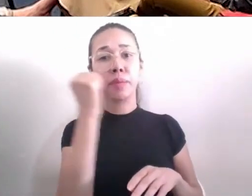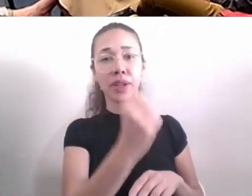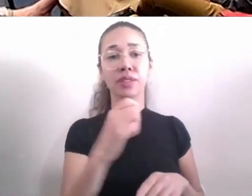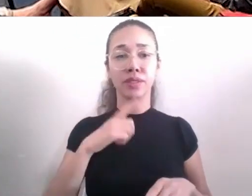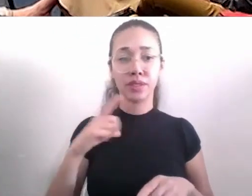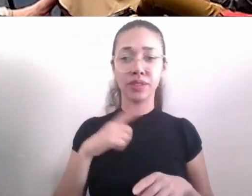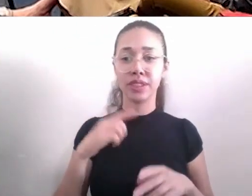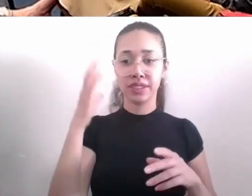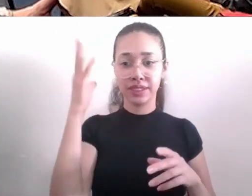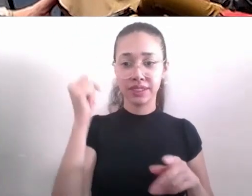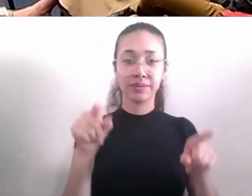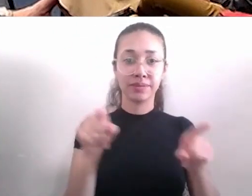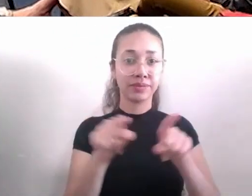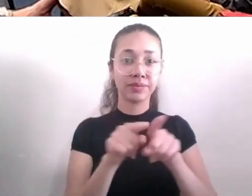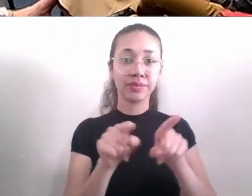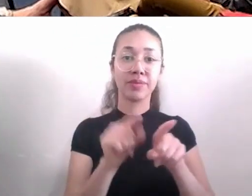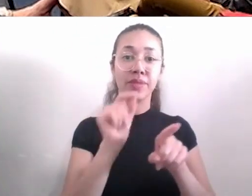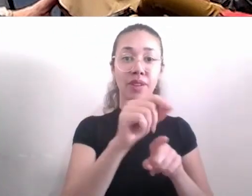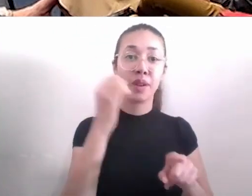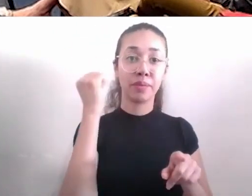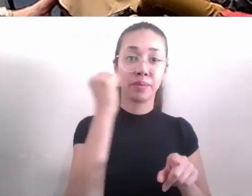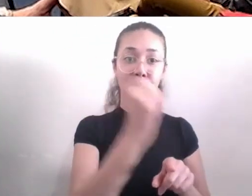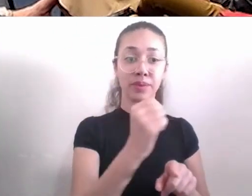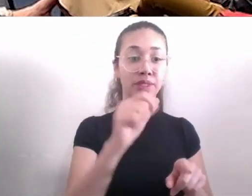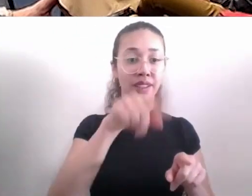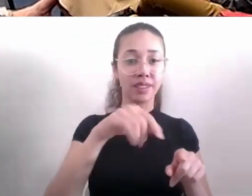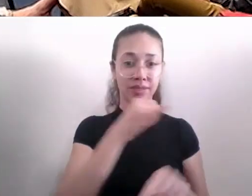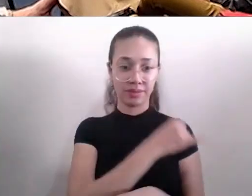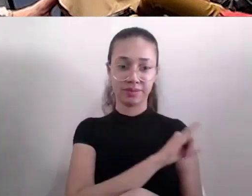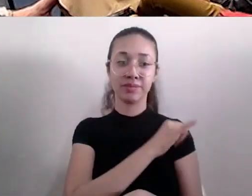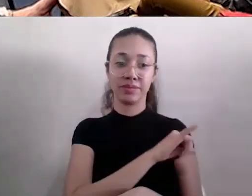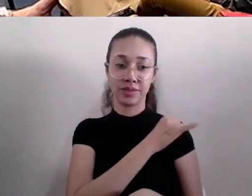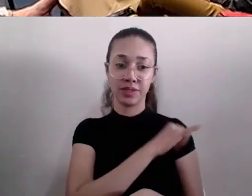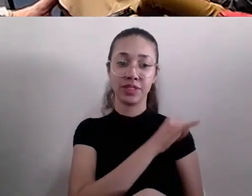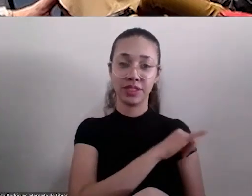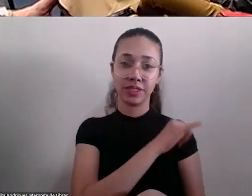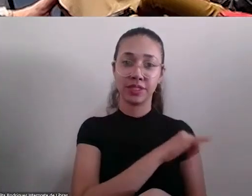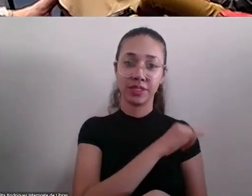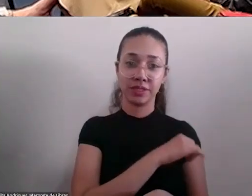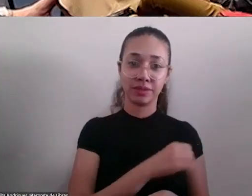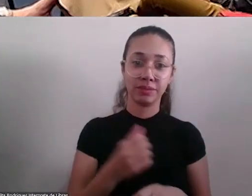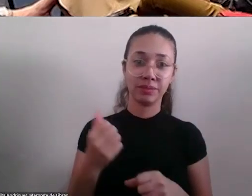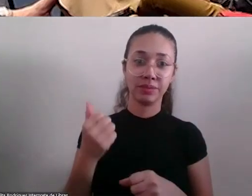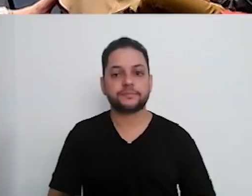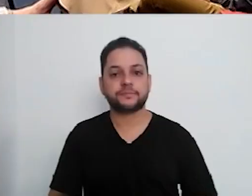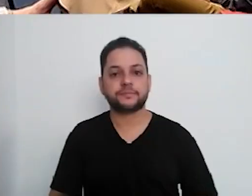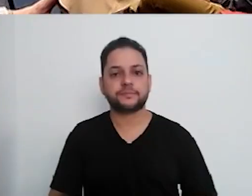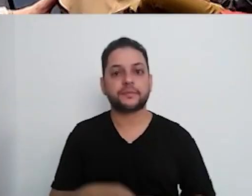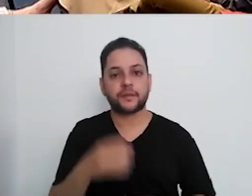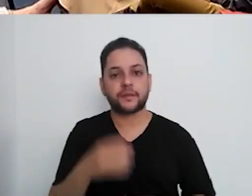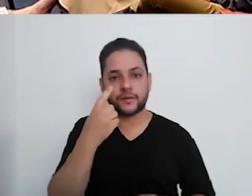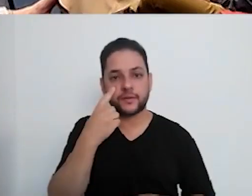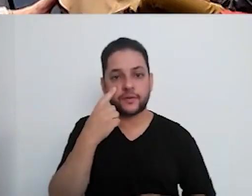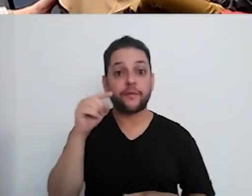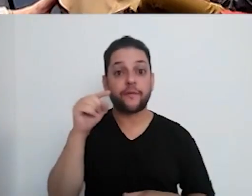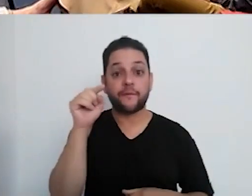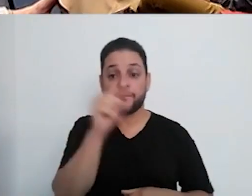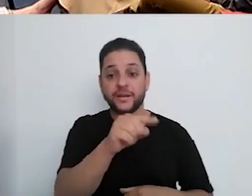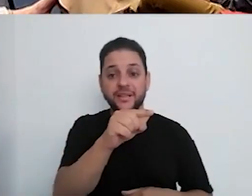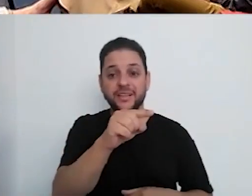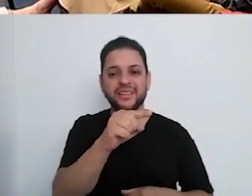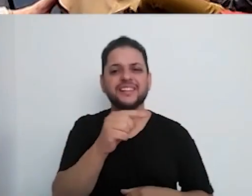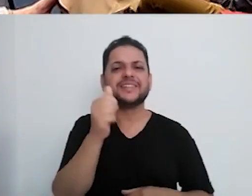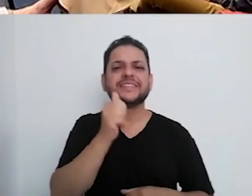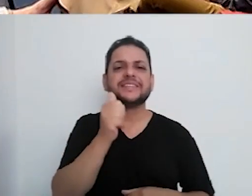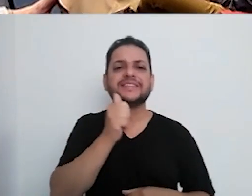foi assassinada pelo marido no Rio de Janeiro, no Natal, na frente dos filhos, na frente de um shopping, na frente, entendeu? O cara estava lá